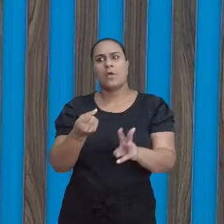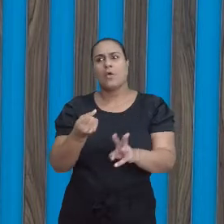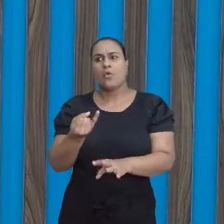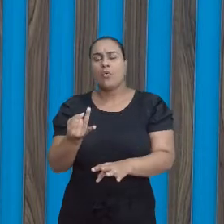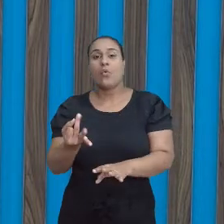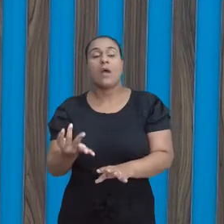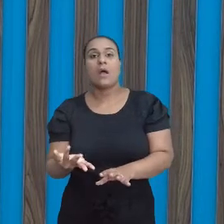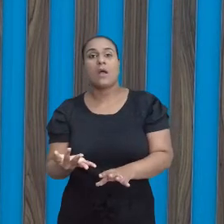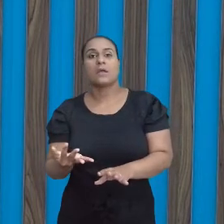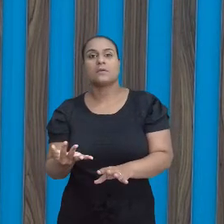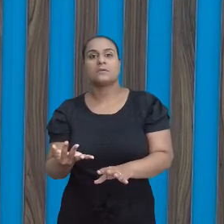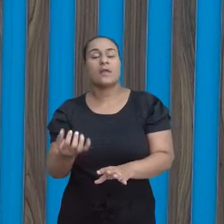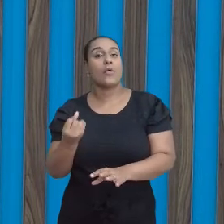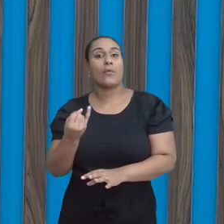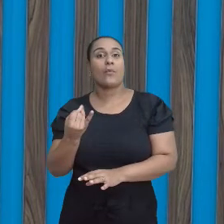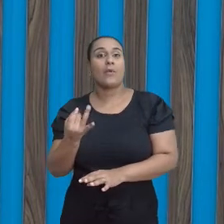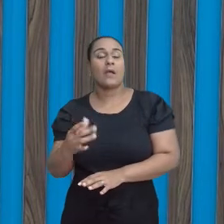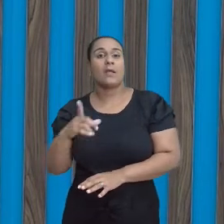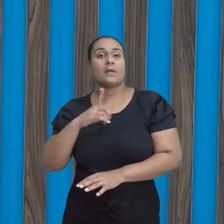têm os